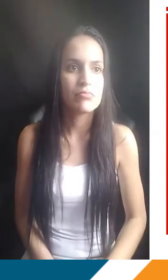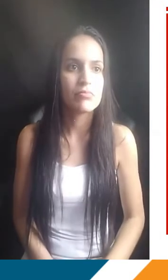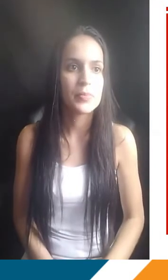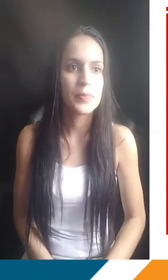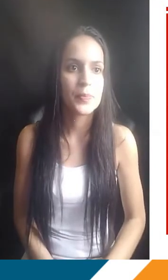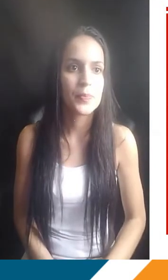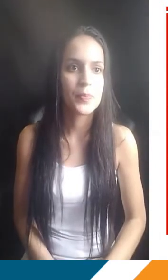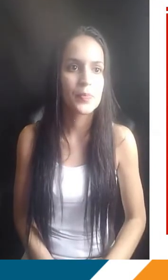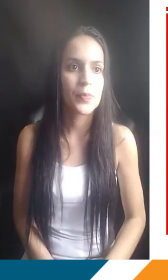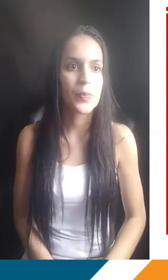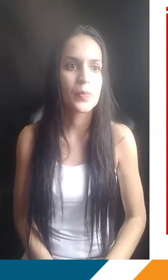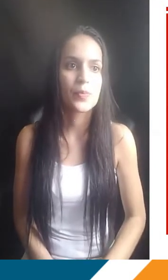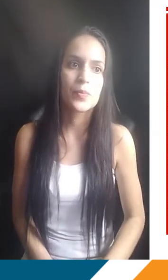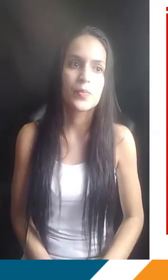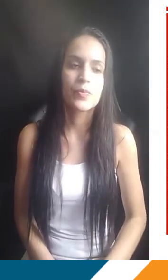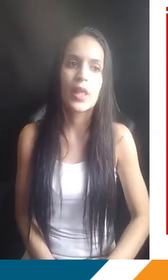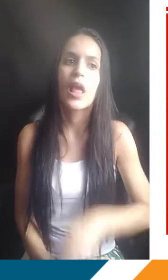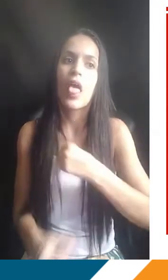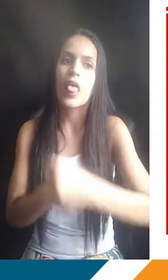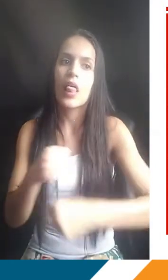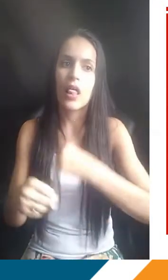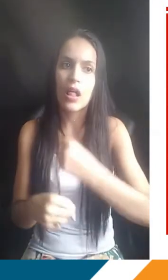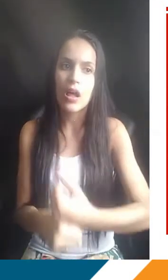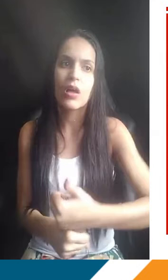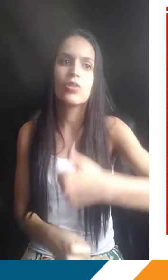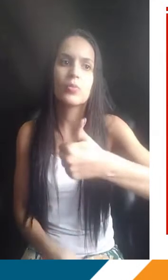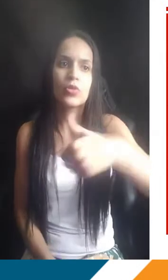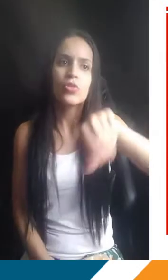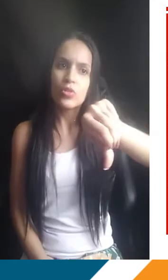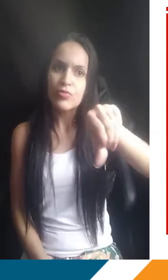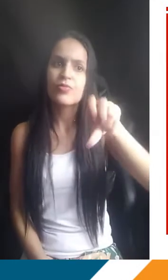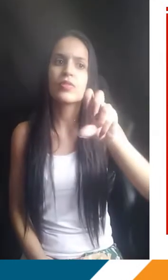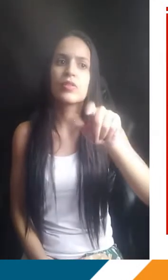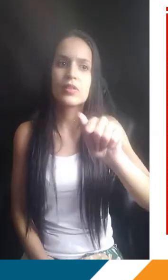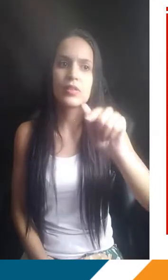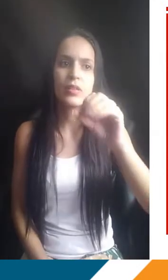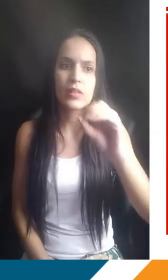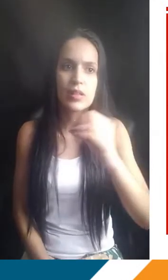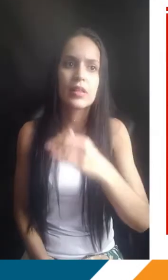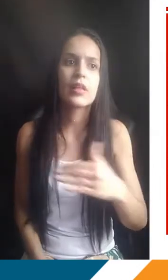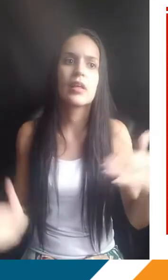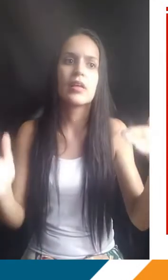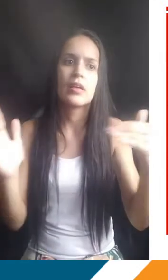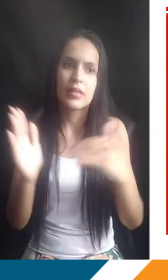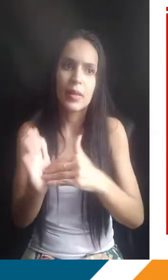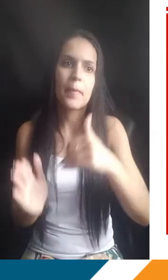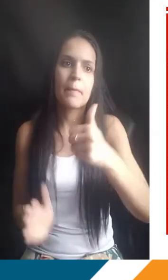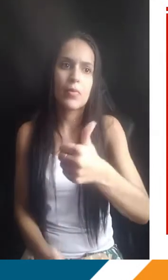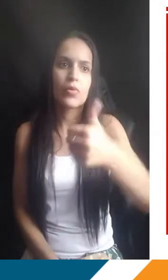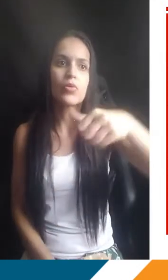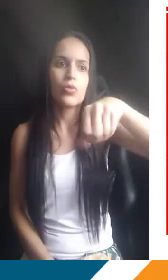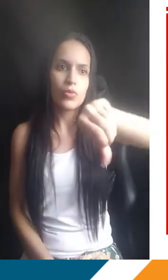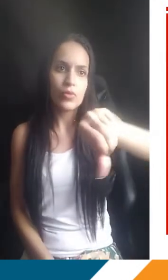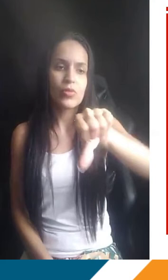no Brasil, como Feliz Ano Novo, do Rubem Fonseca, e 10 Histórias Imorais, do Agnaldo Silva. A censura de livros ela foi marcada por